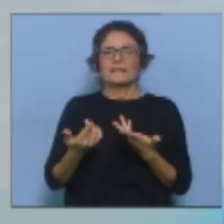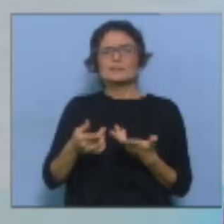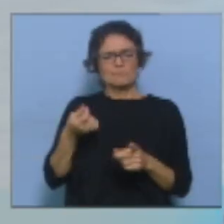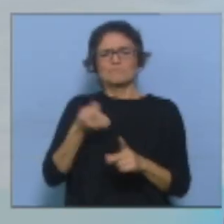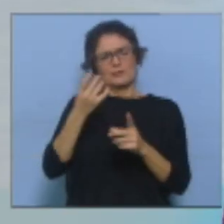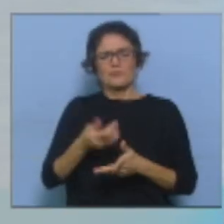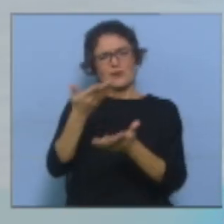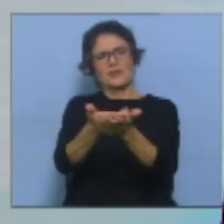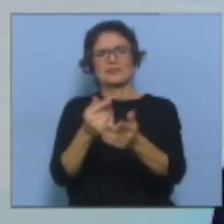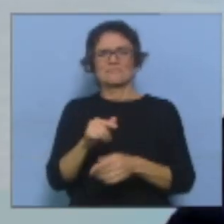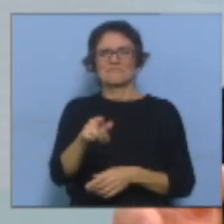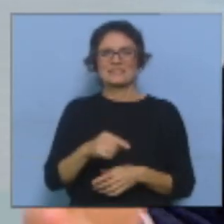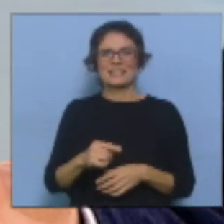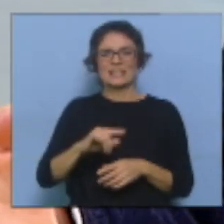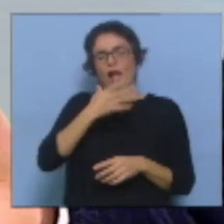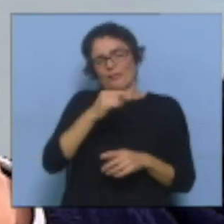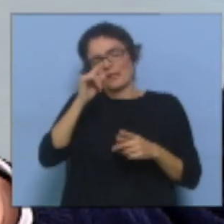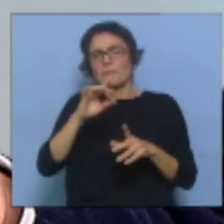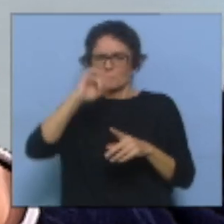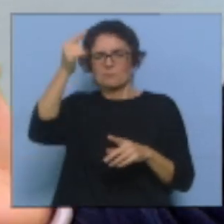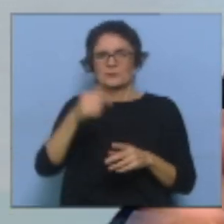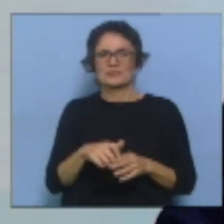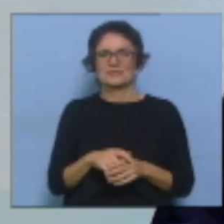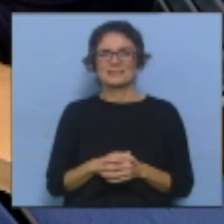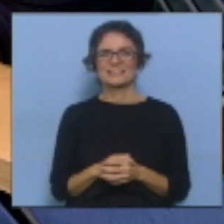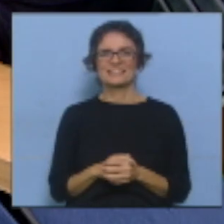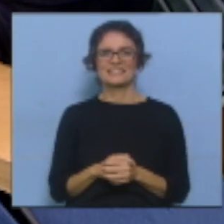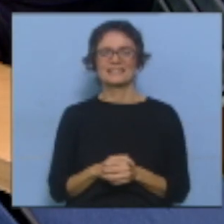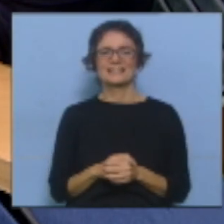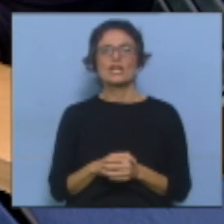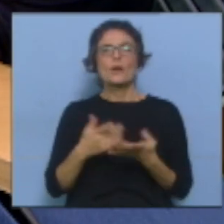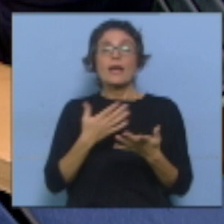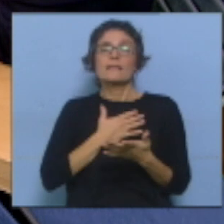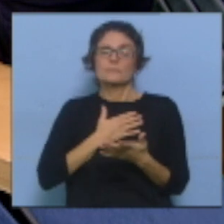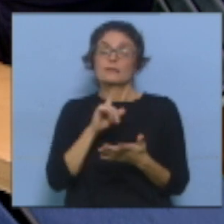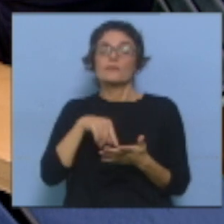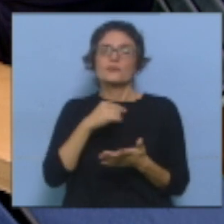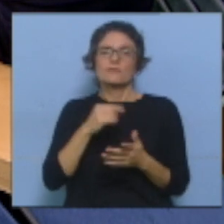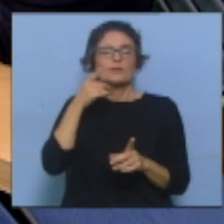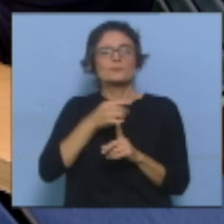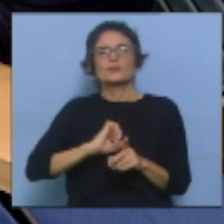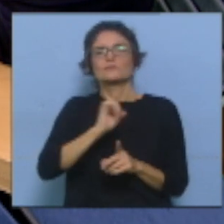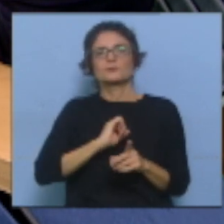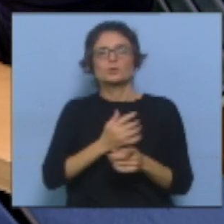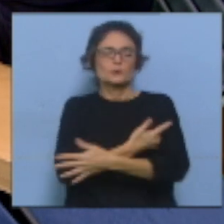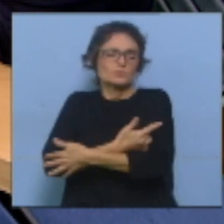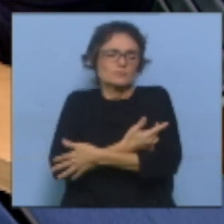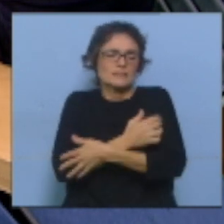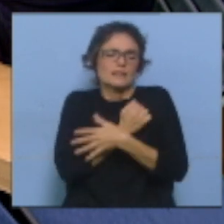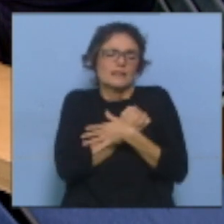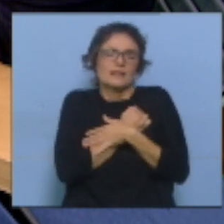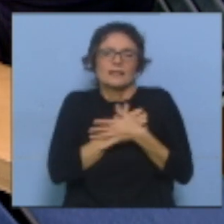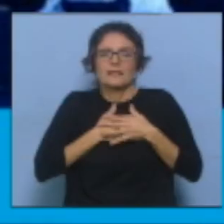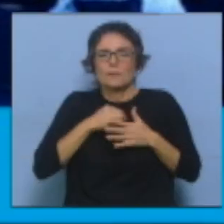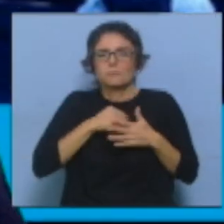desafio. não já para este Sim. Natal, mas para o Na próximo. verdade, é o mesmo que acontece no Evangelho. Nós queremos guardar o menino também connosco. E não há uma forma melhor de guardar do que estar a visitar